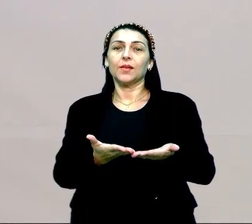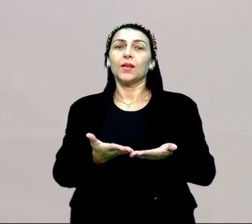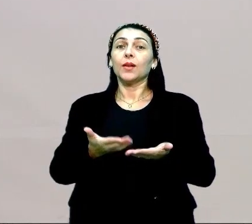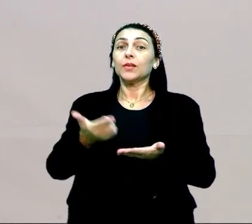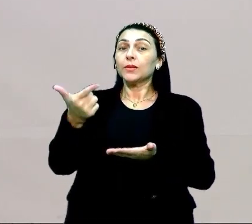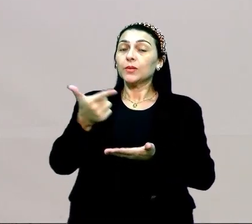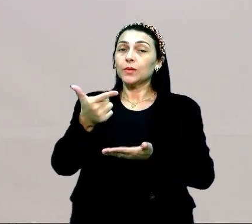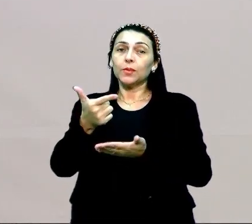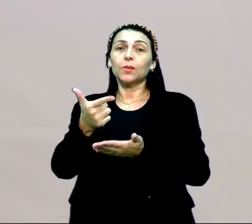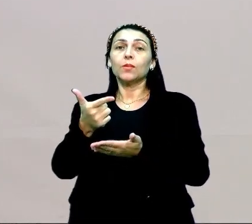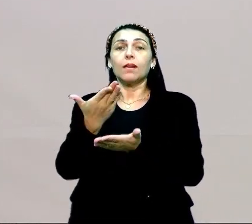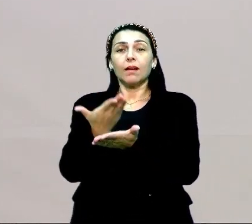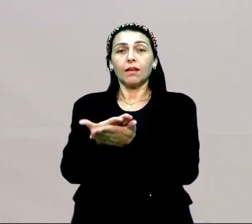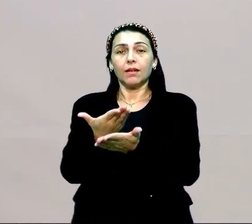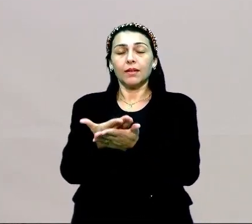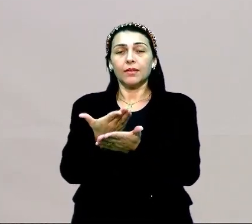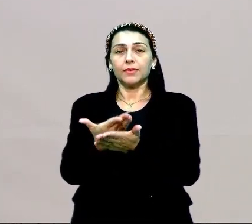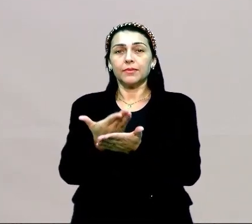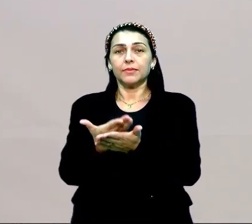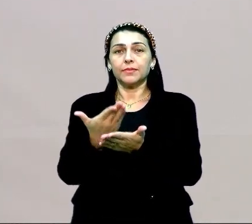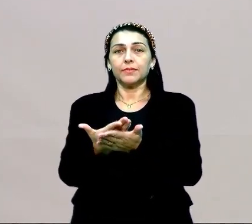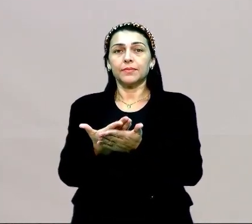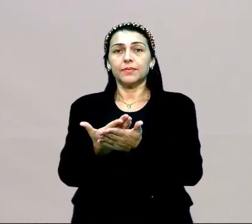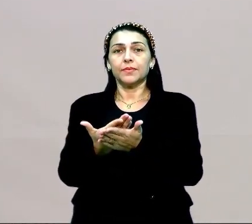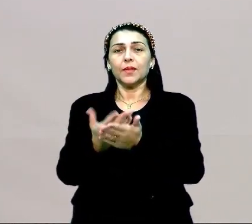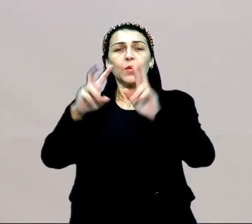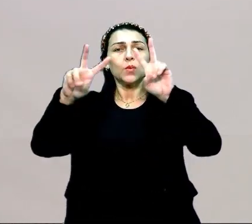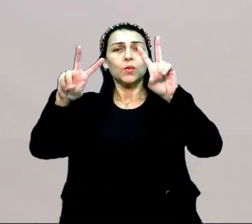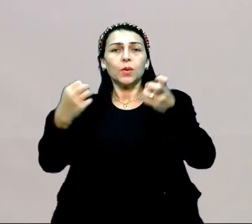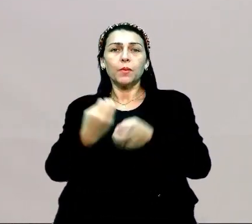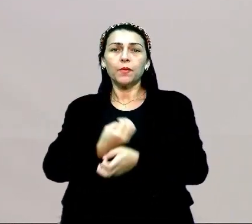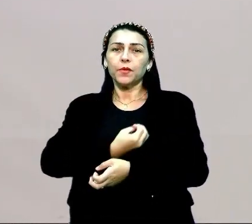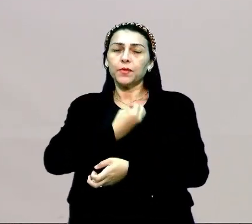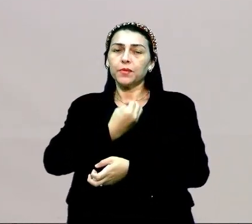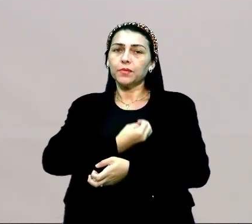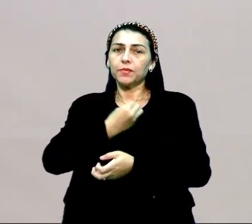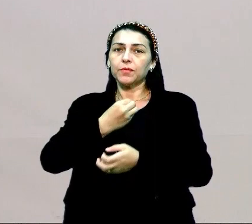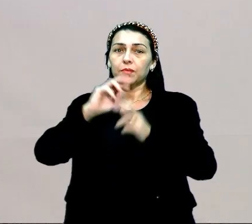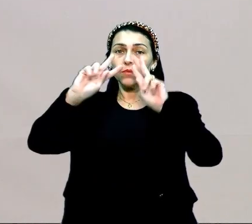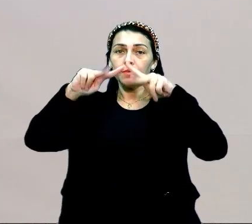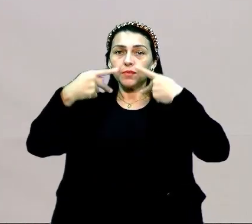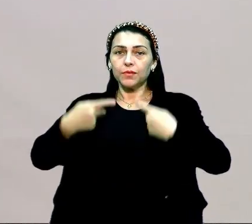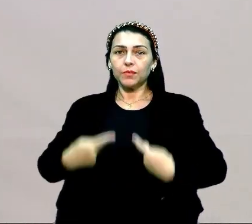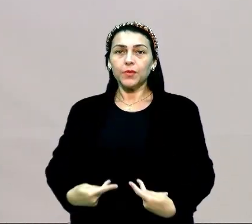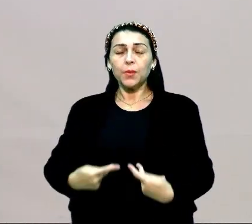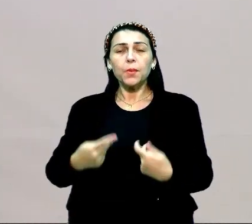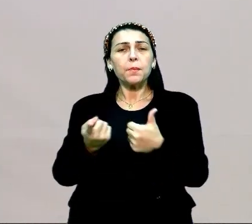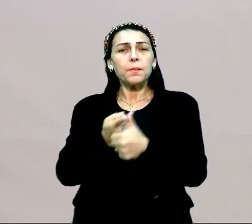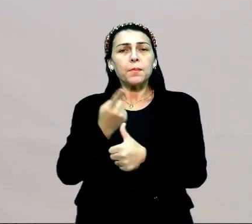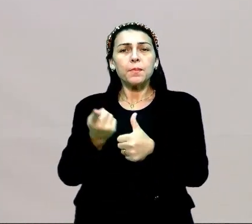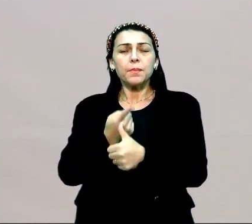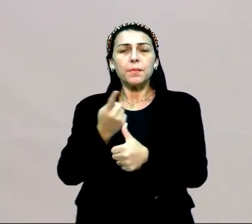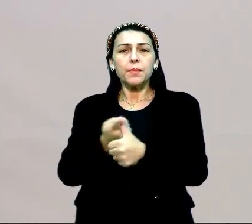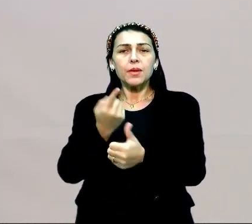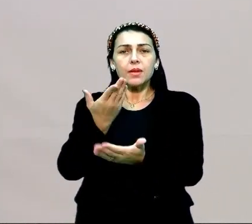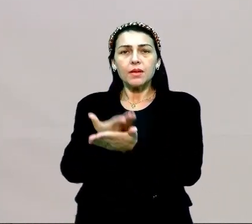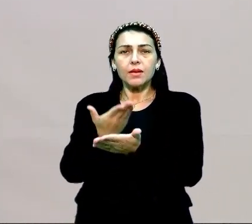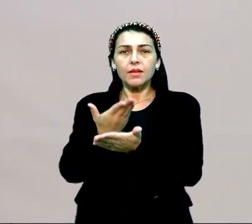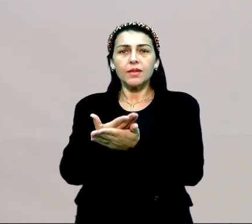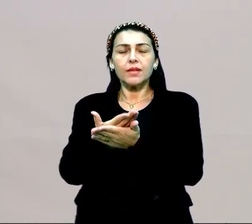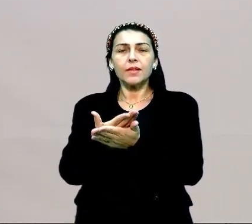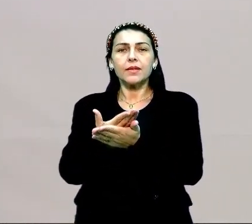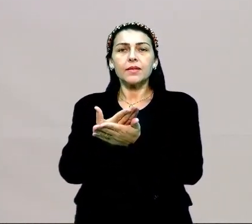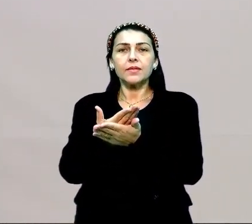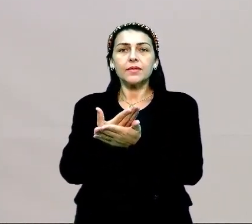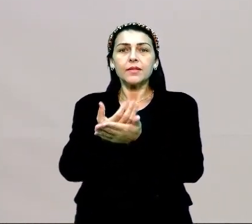segundo encontro sobre a condição humana. No nosso primeiro encontro, nós tratamos